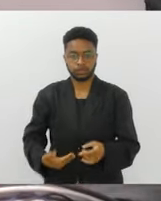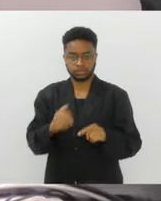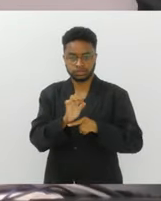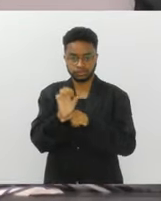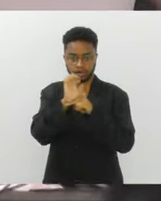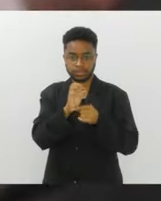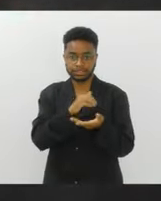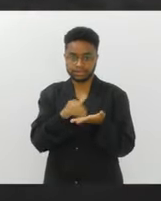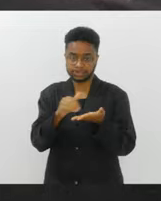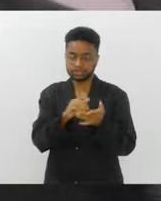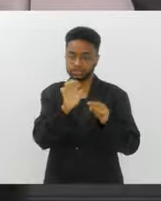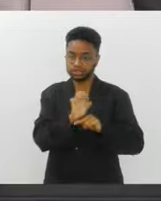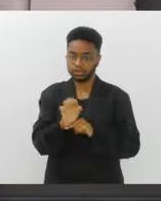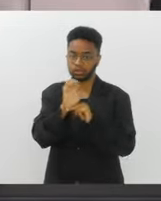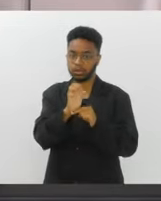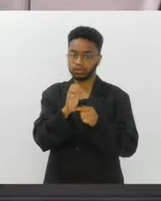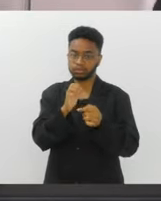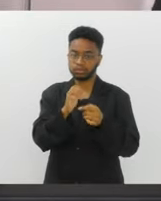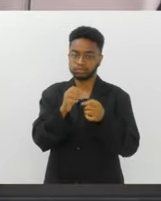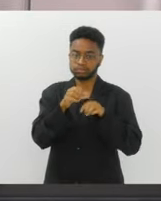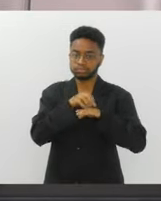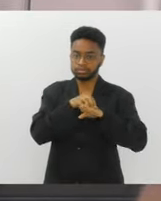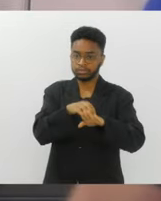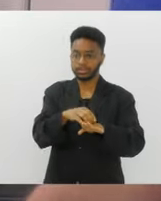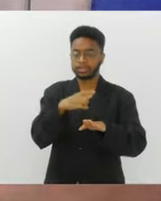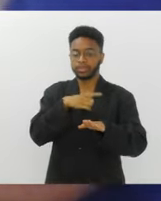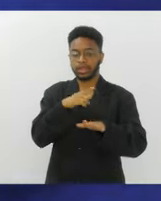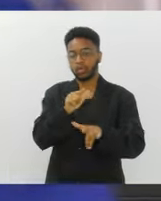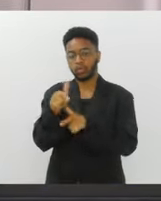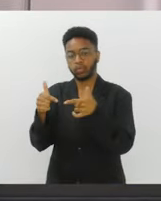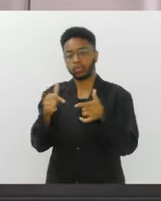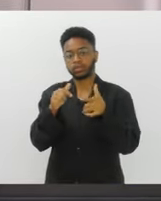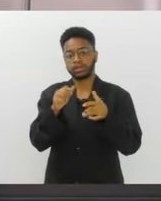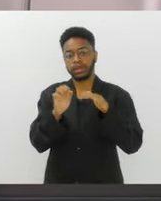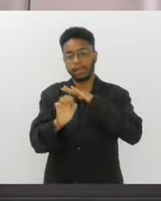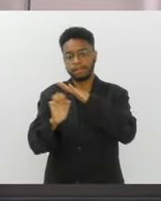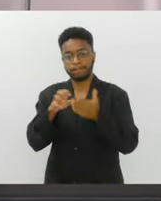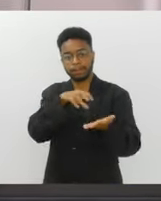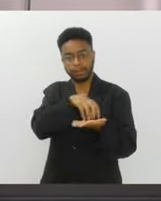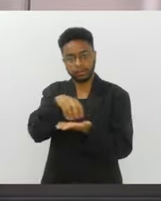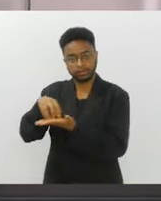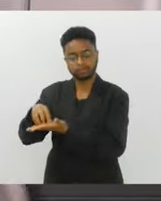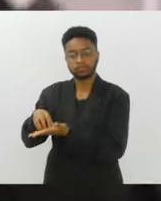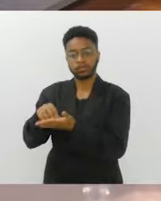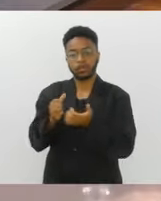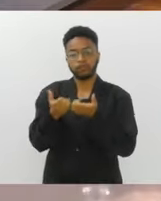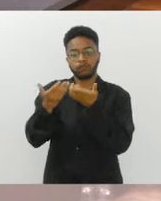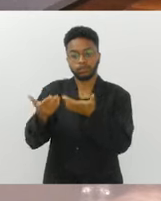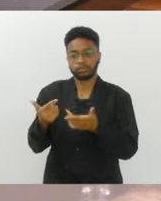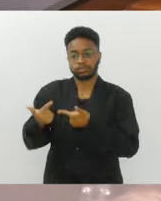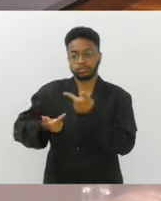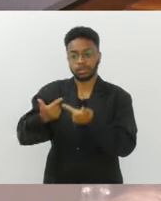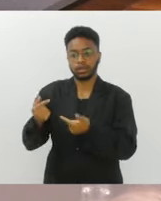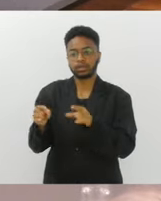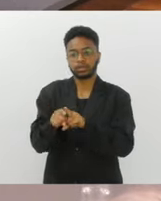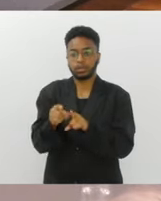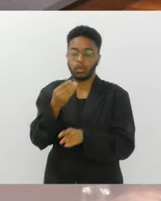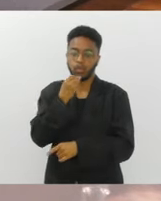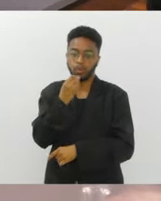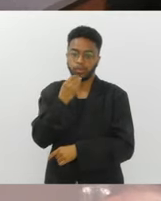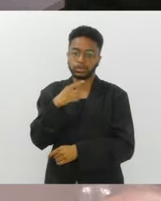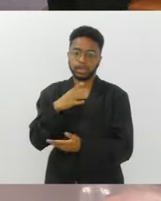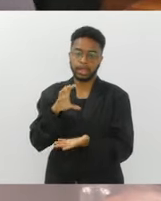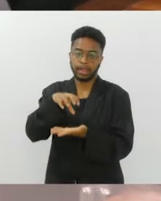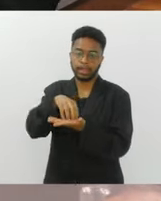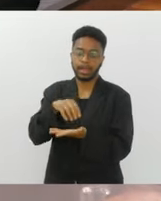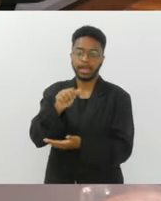Estado de Transporte, haver as concessionárias, os consórcios que prestam serviço. E, por óbvio, a agência tem